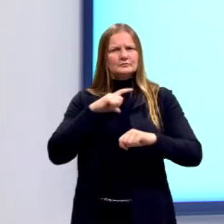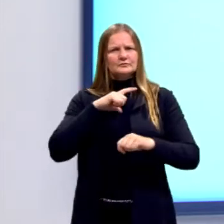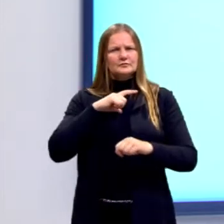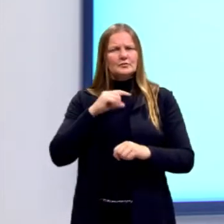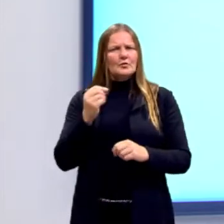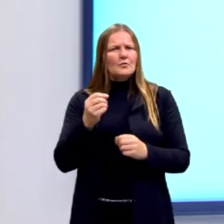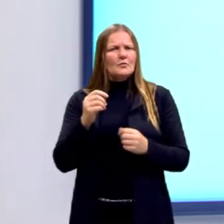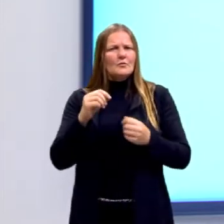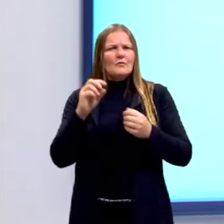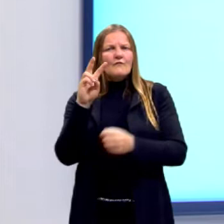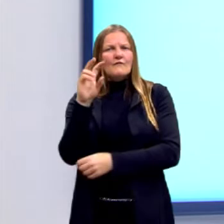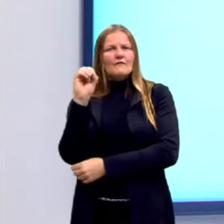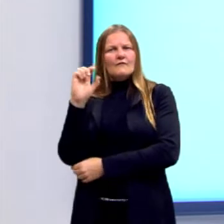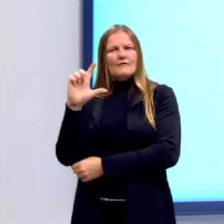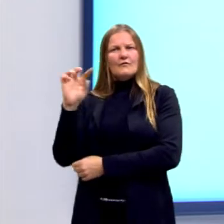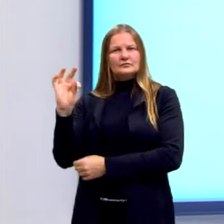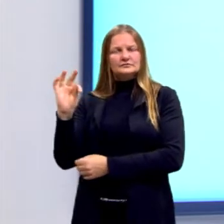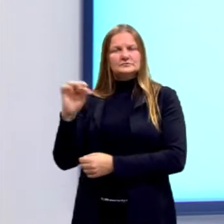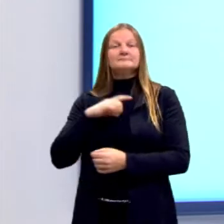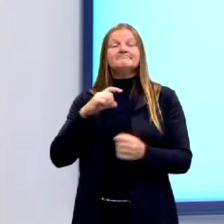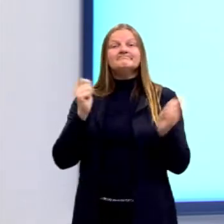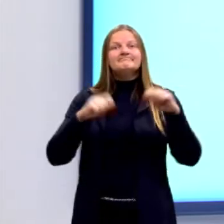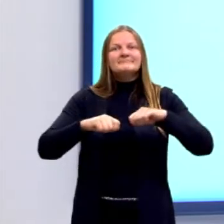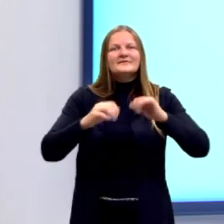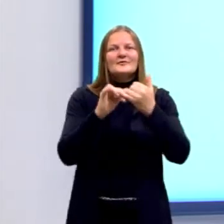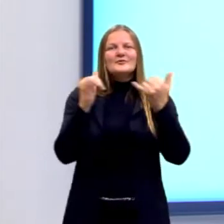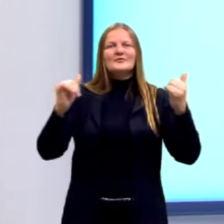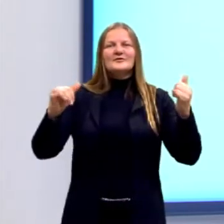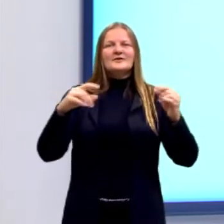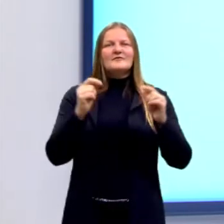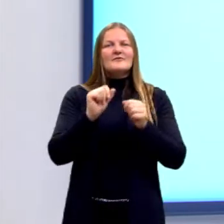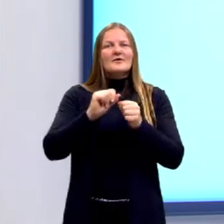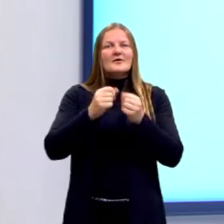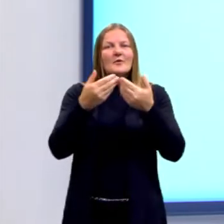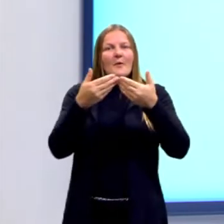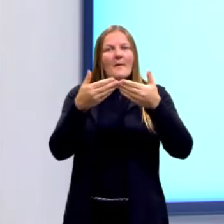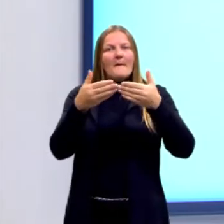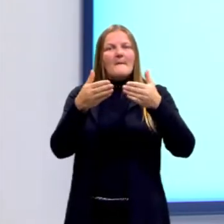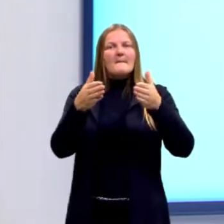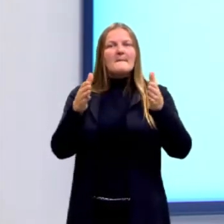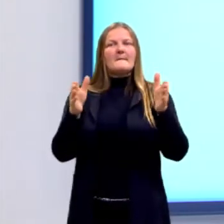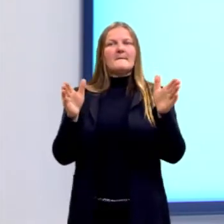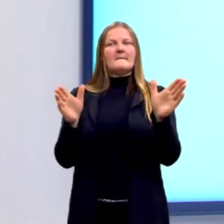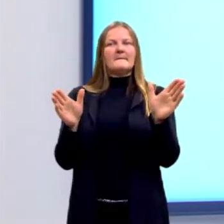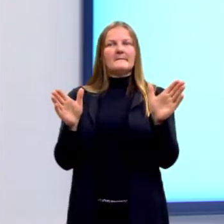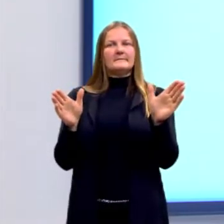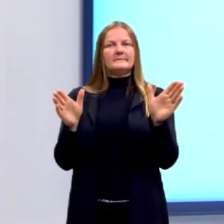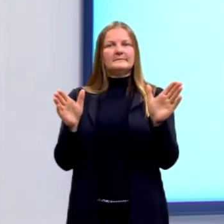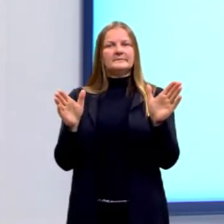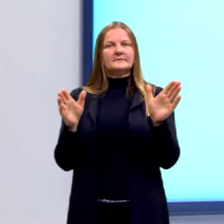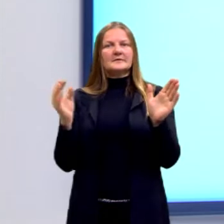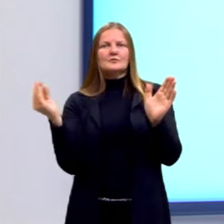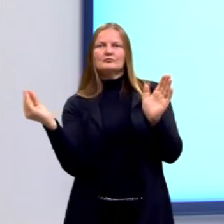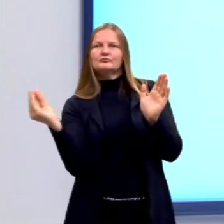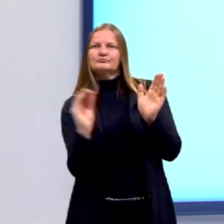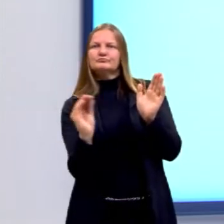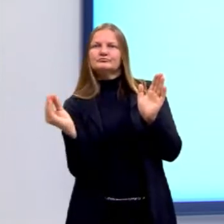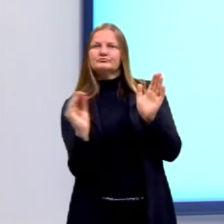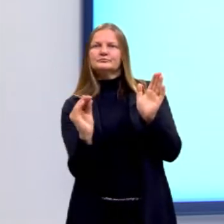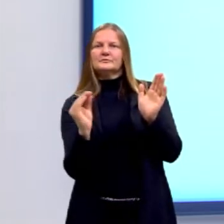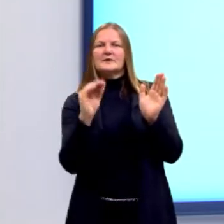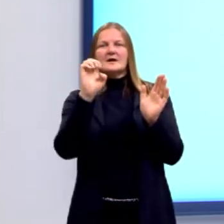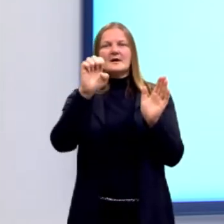essa voltagem com esse potencial elétrico é Abrir né colocar o valor aqui da